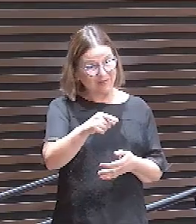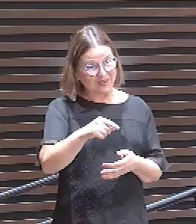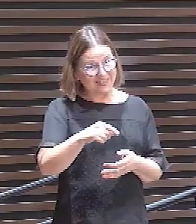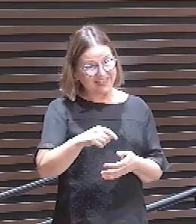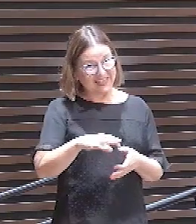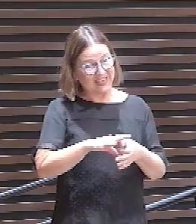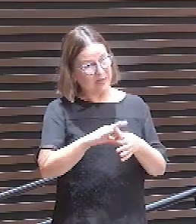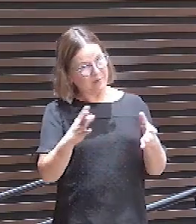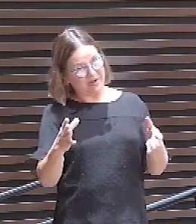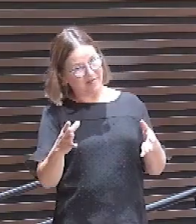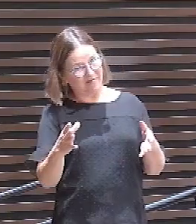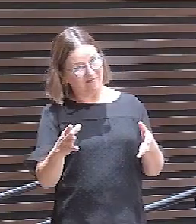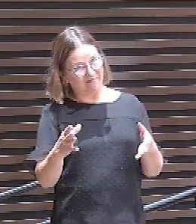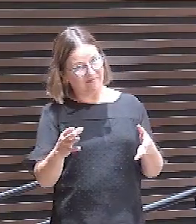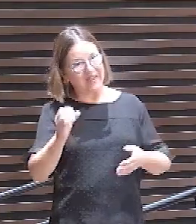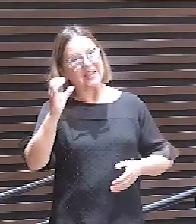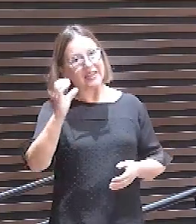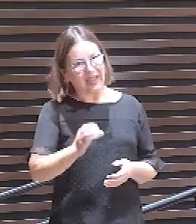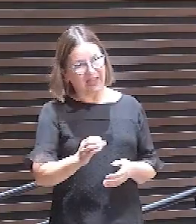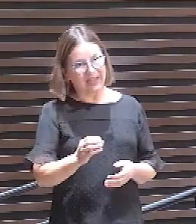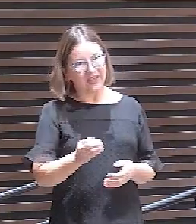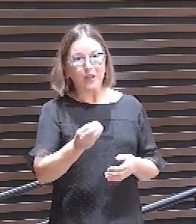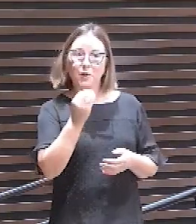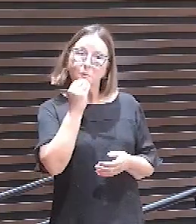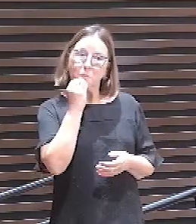Ele teve chance.